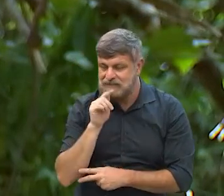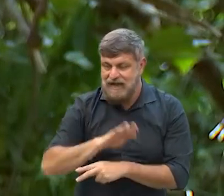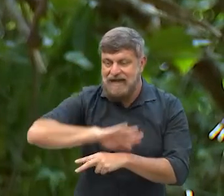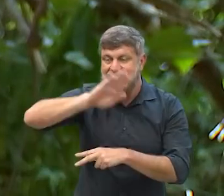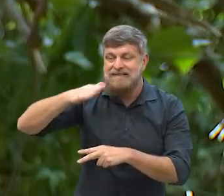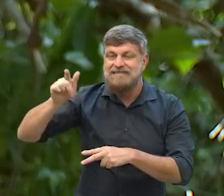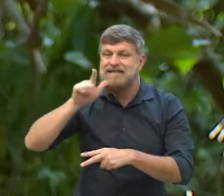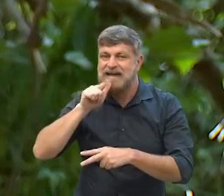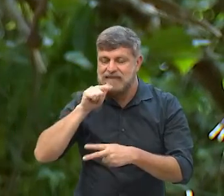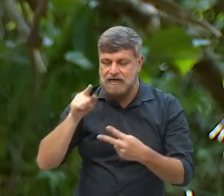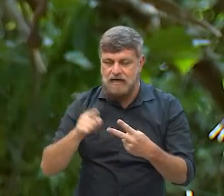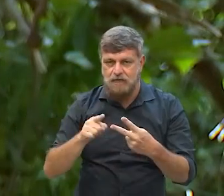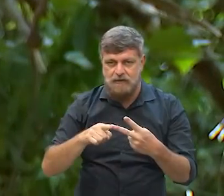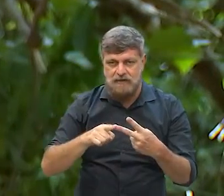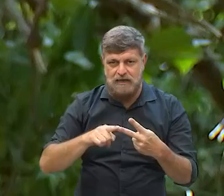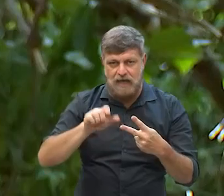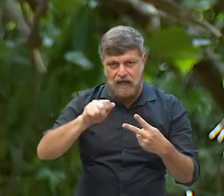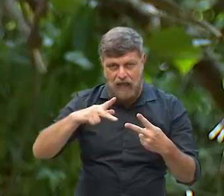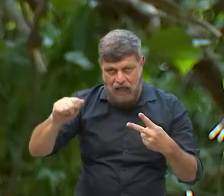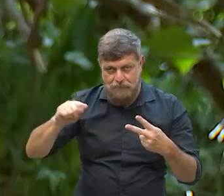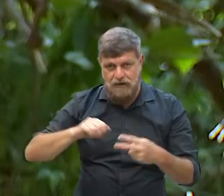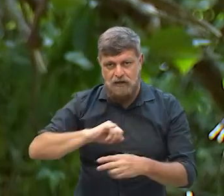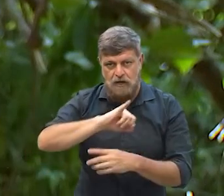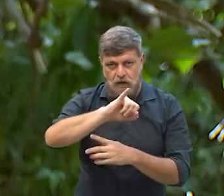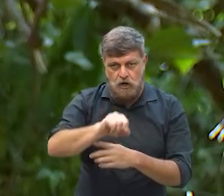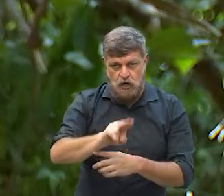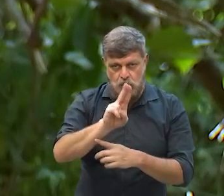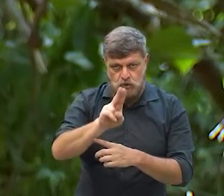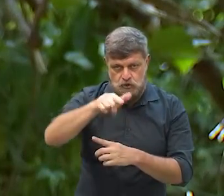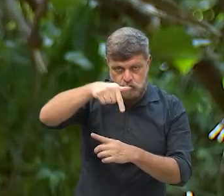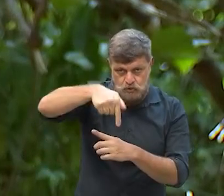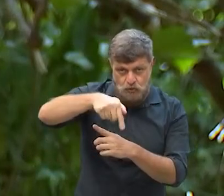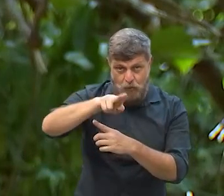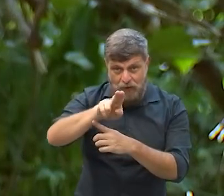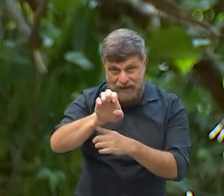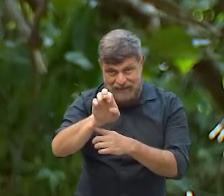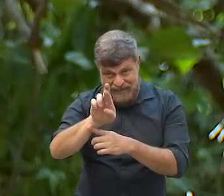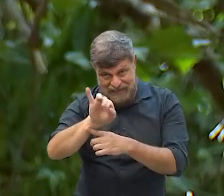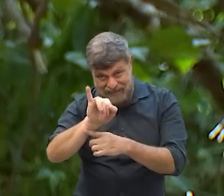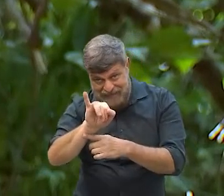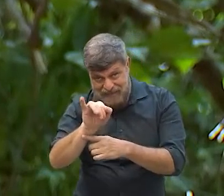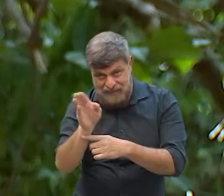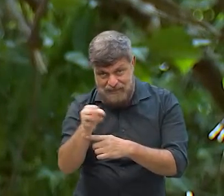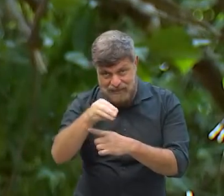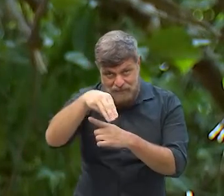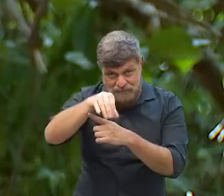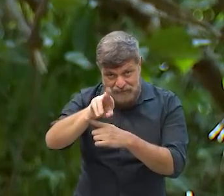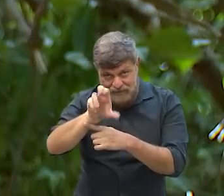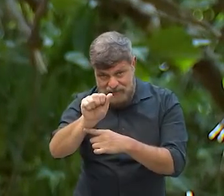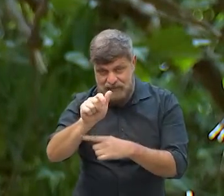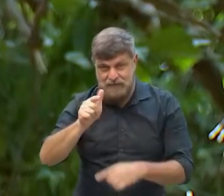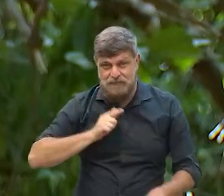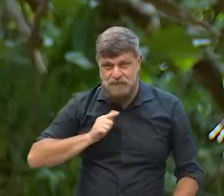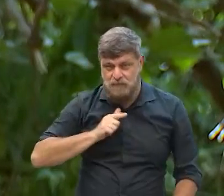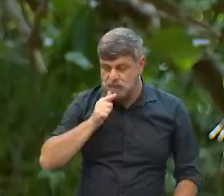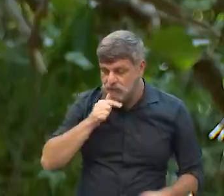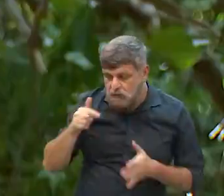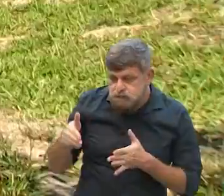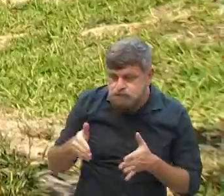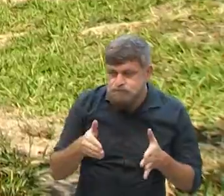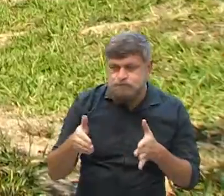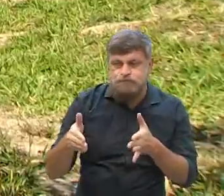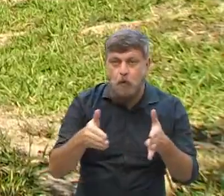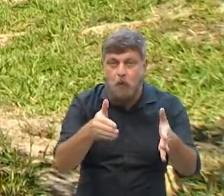e a APA Estadual Juqueri-Mirim, que se sobrepõem à nossa APA de Campinas na bacia com o Rio